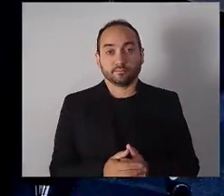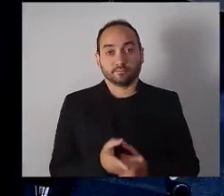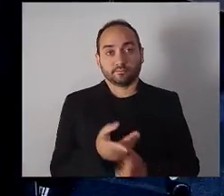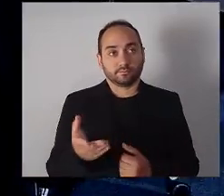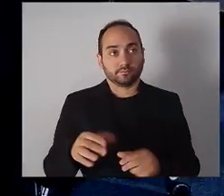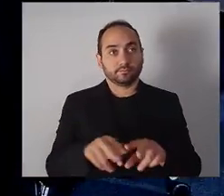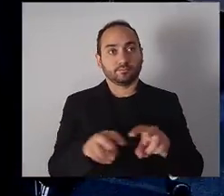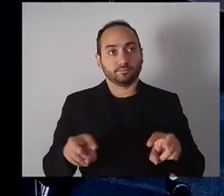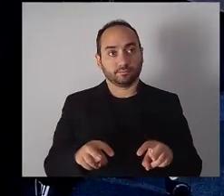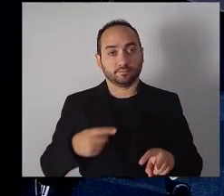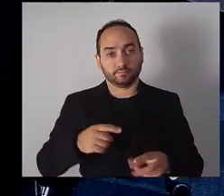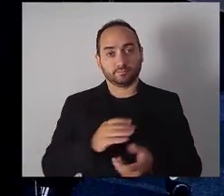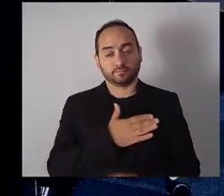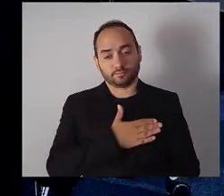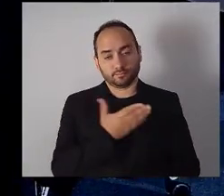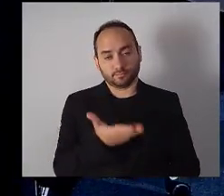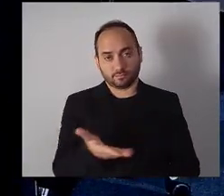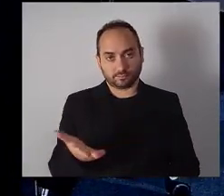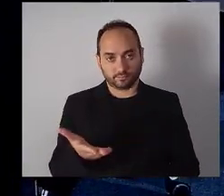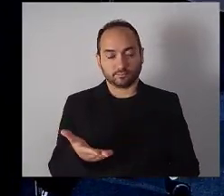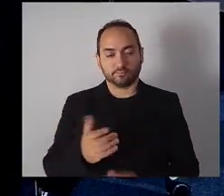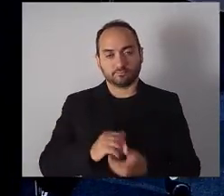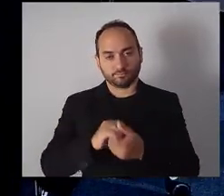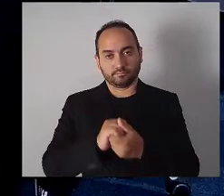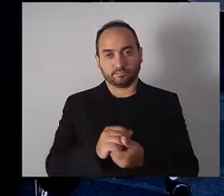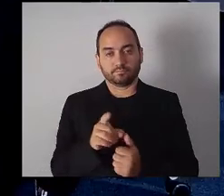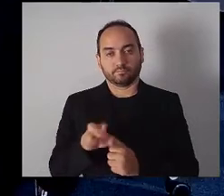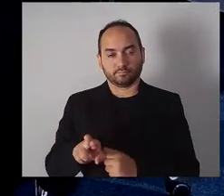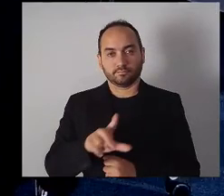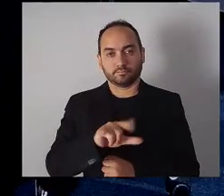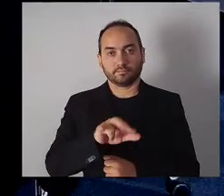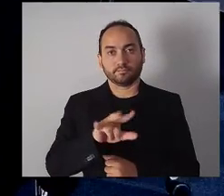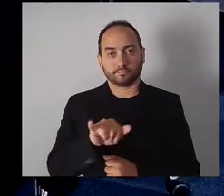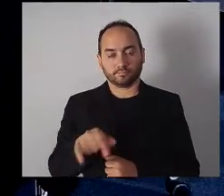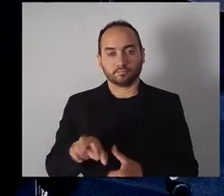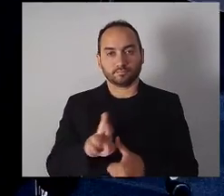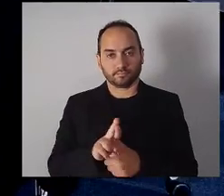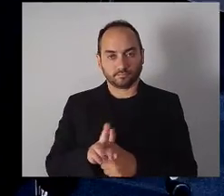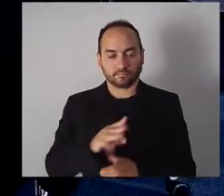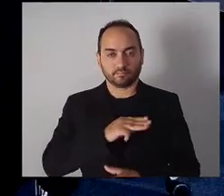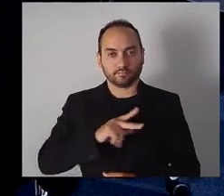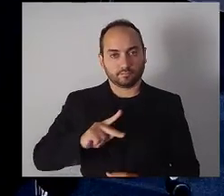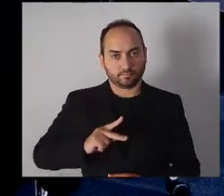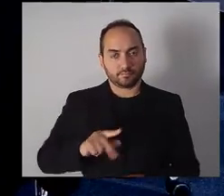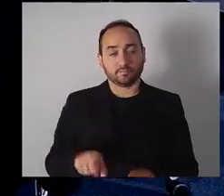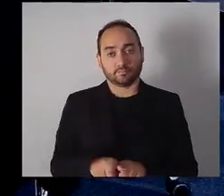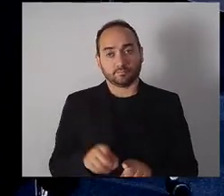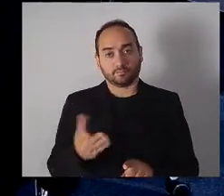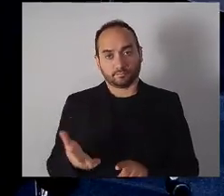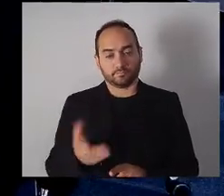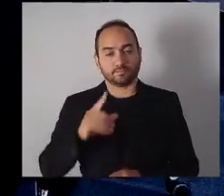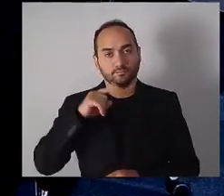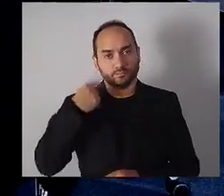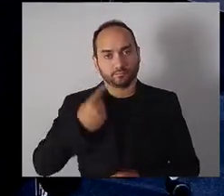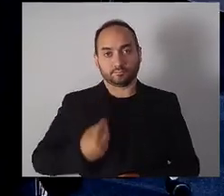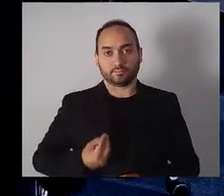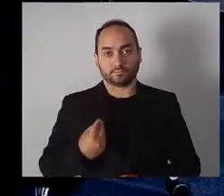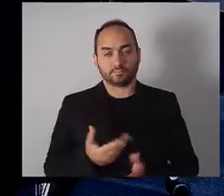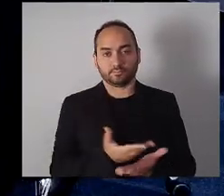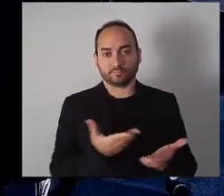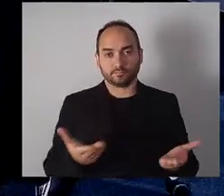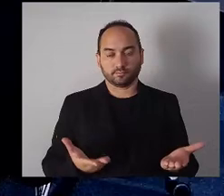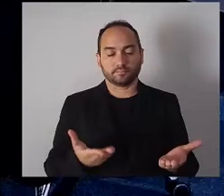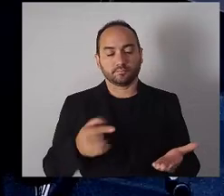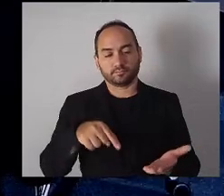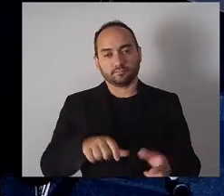pares. Gostaria de cumprimentá-lo. Cumprimentar também a doutora Lívia, membro do Ministério Público. Aos advogados presentes que assistem a